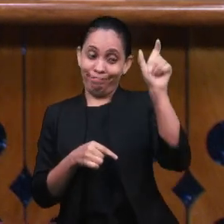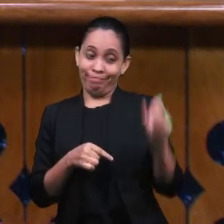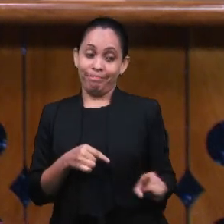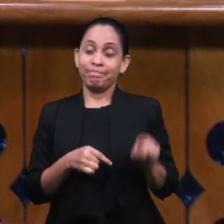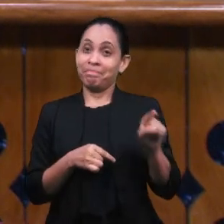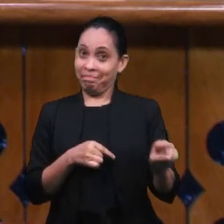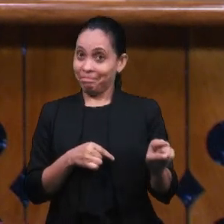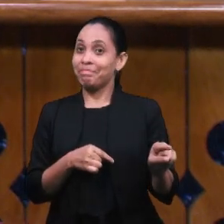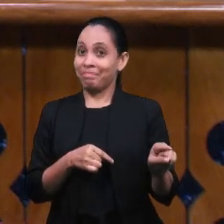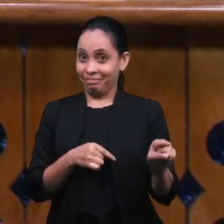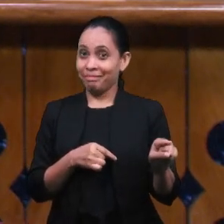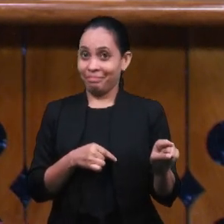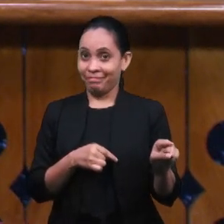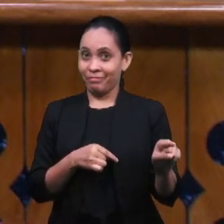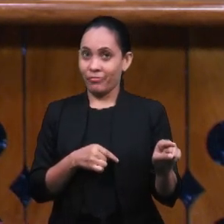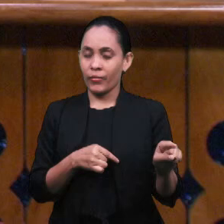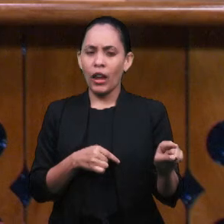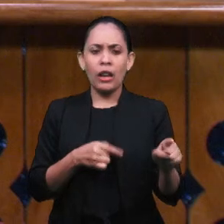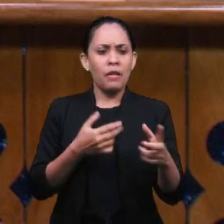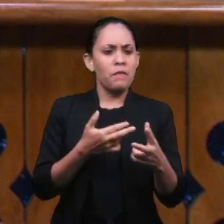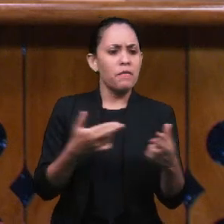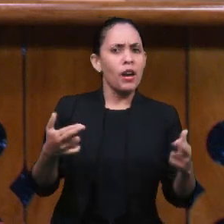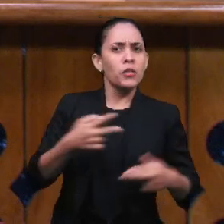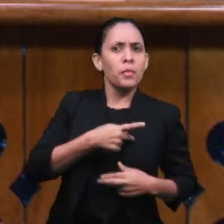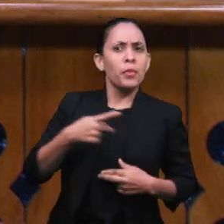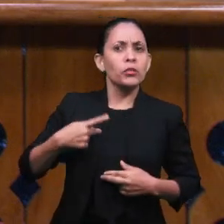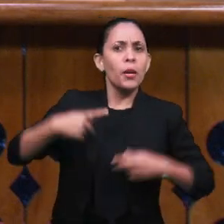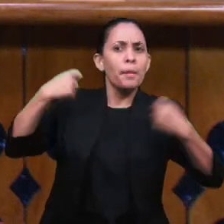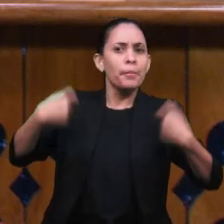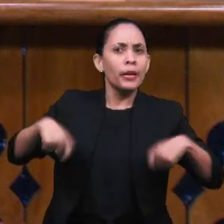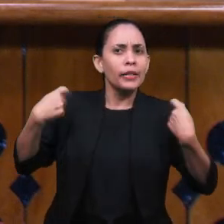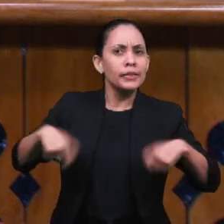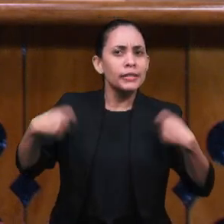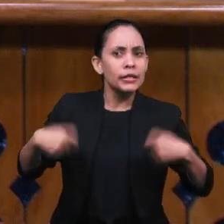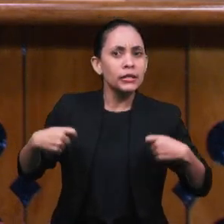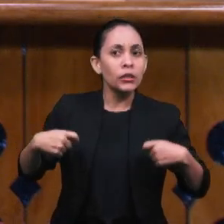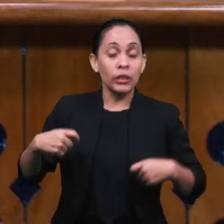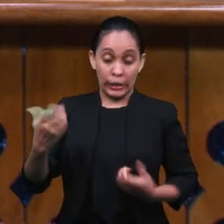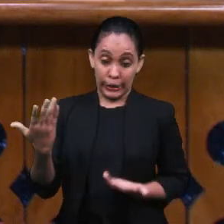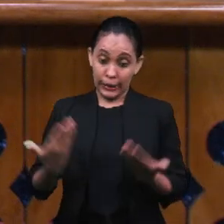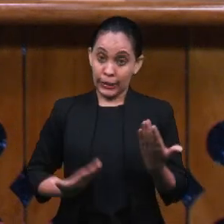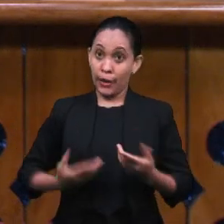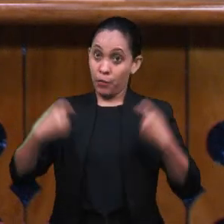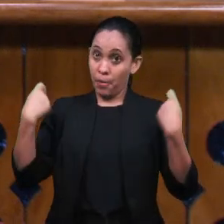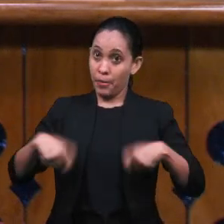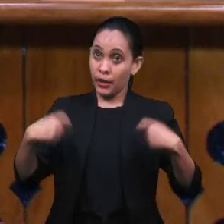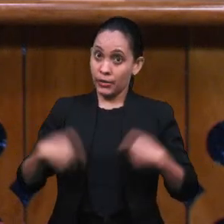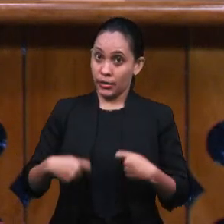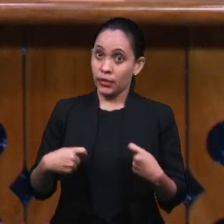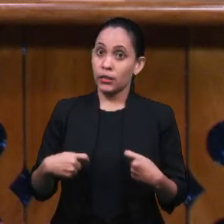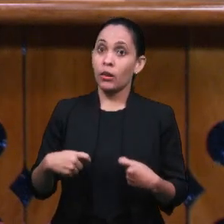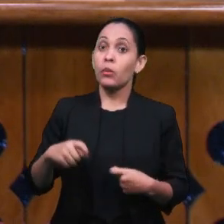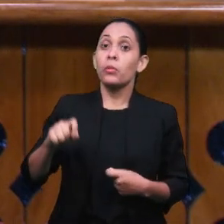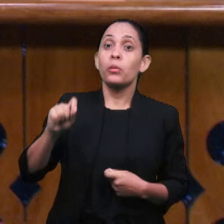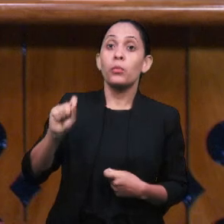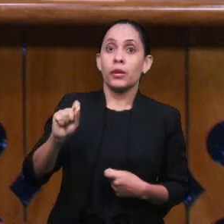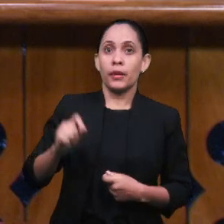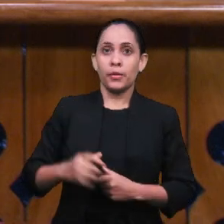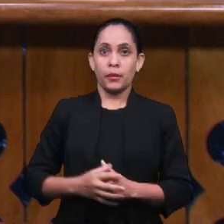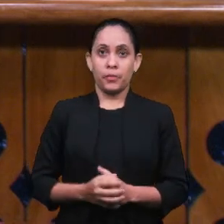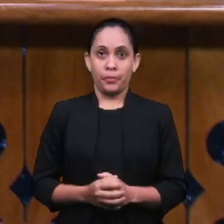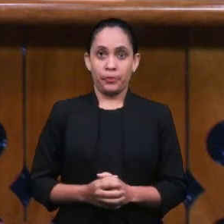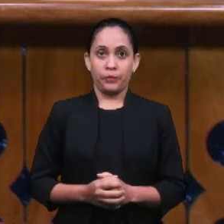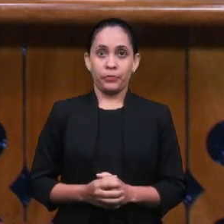ele? Aquilo que muitos pastores precisam e muitos crentes precisam nessa hora. É mudar